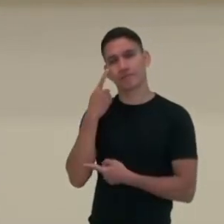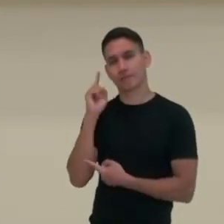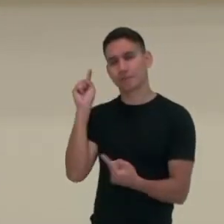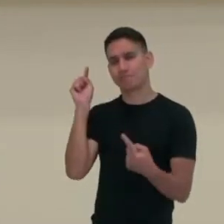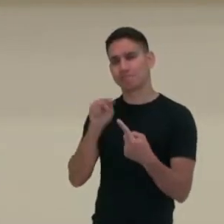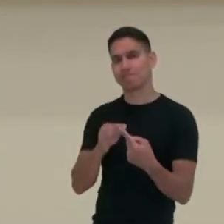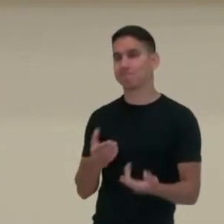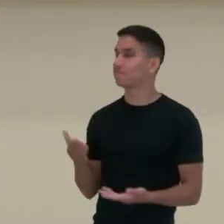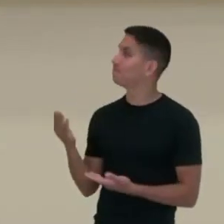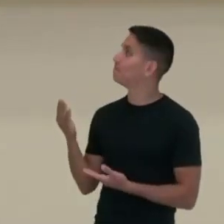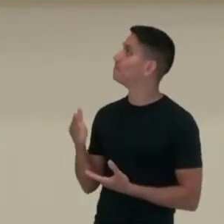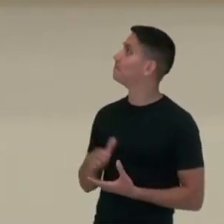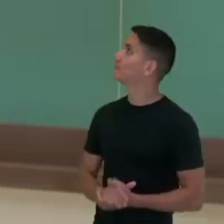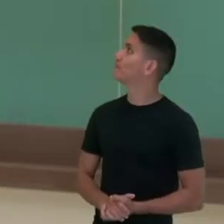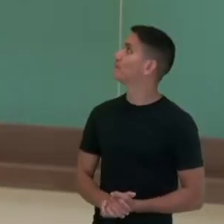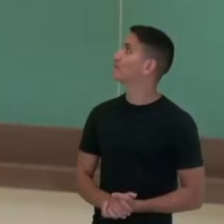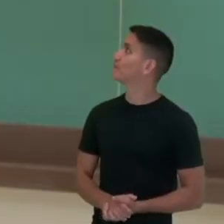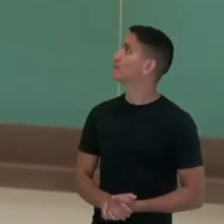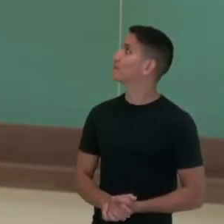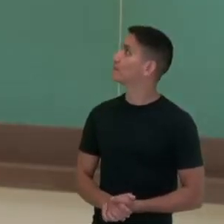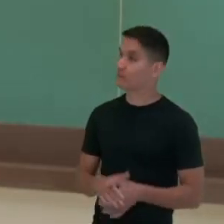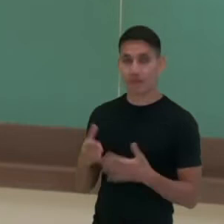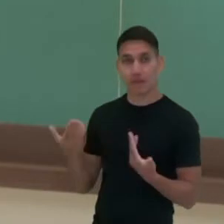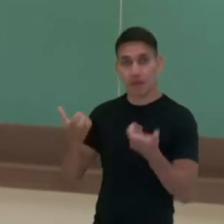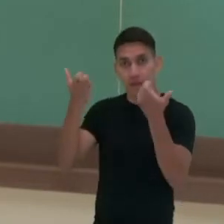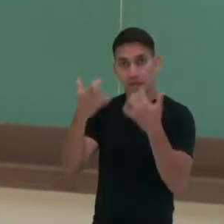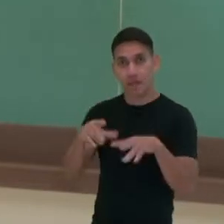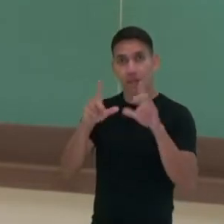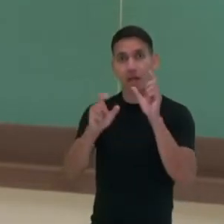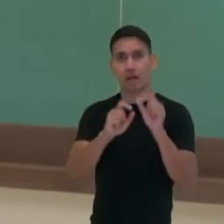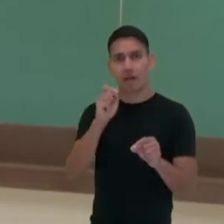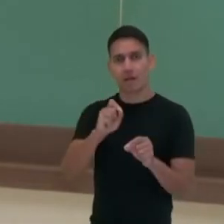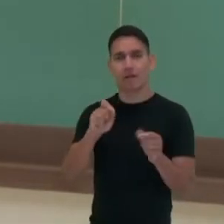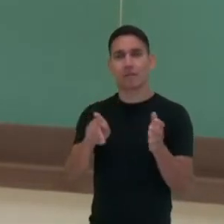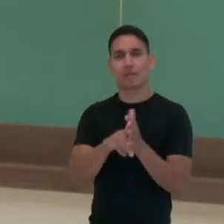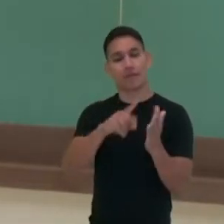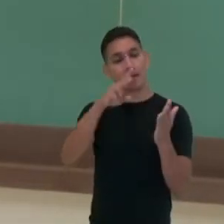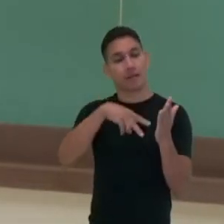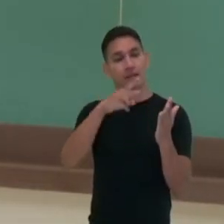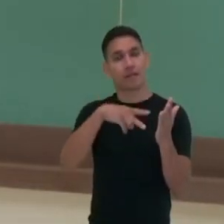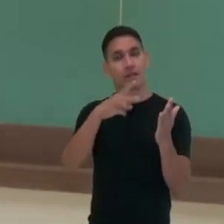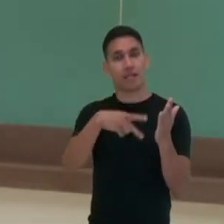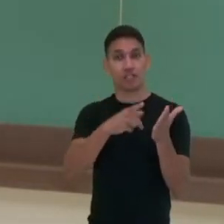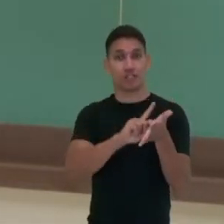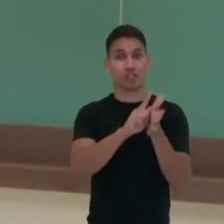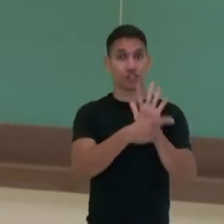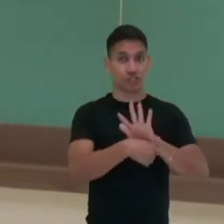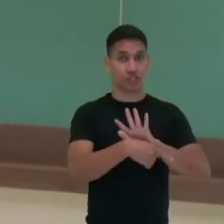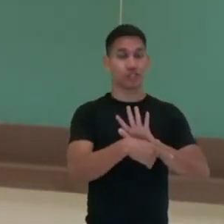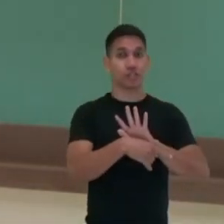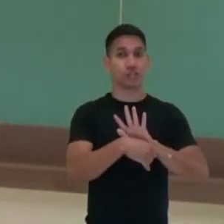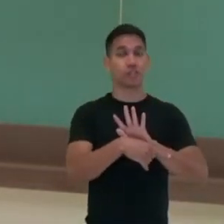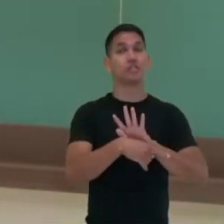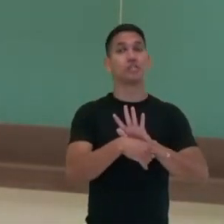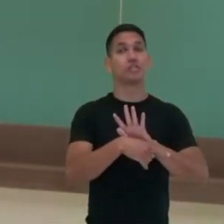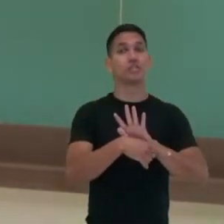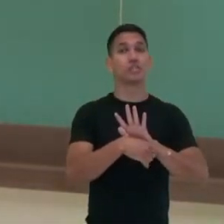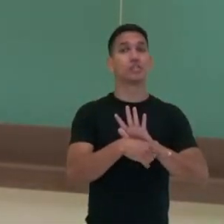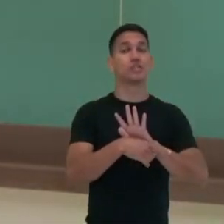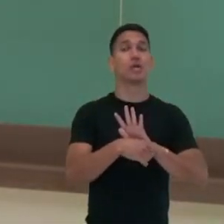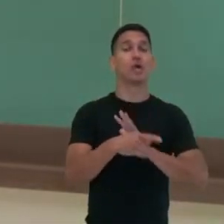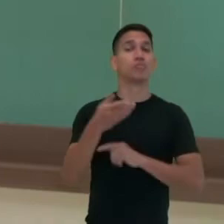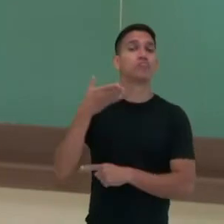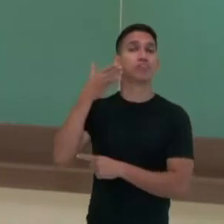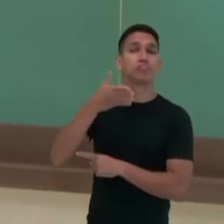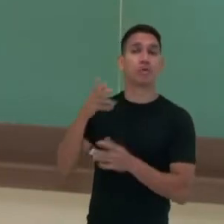objetivos? Então, nós vamos fazer a leitura do gênero discursivo causo, certo? Vamos